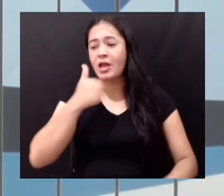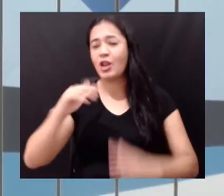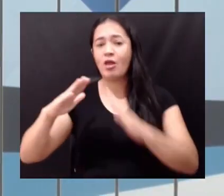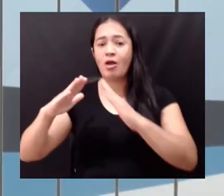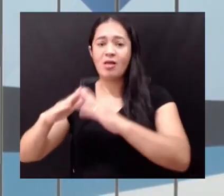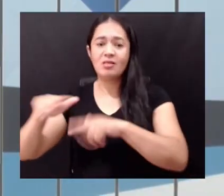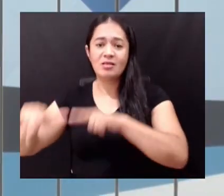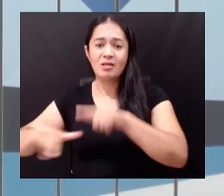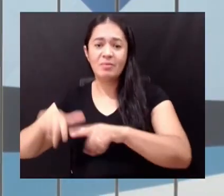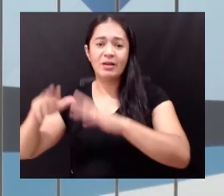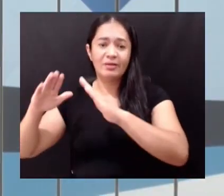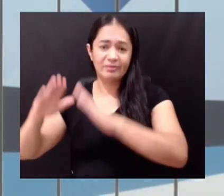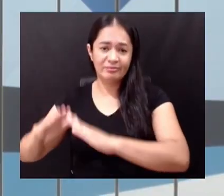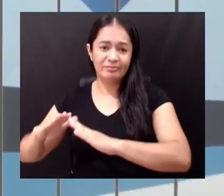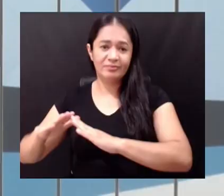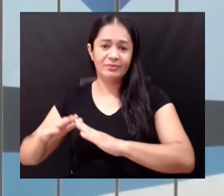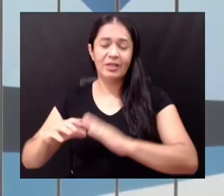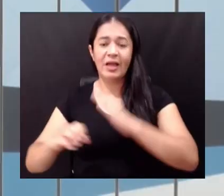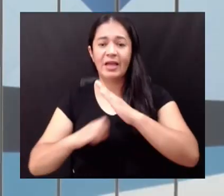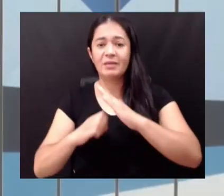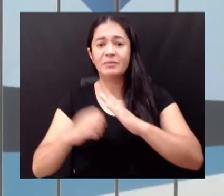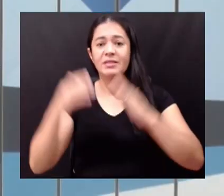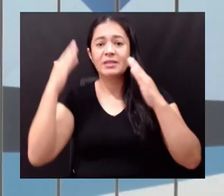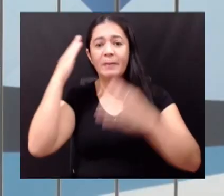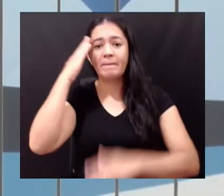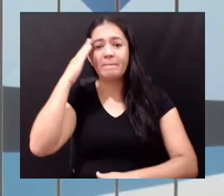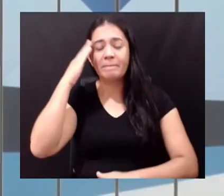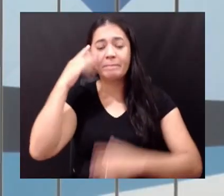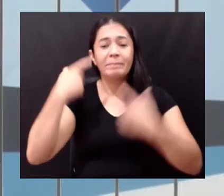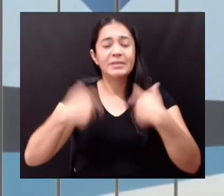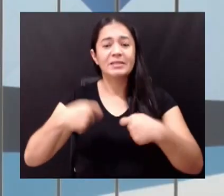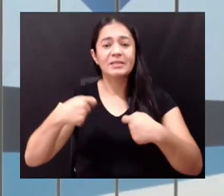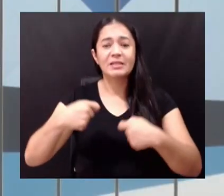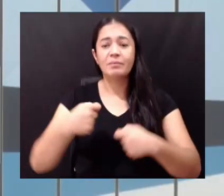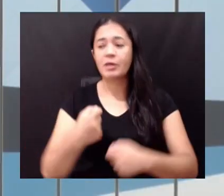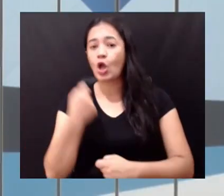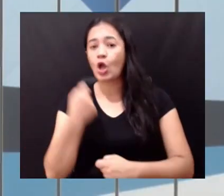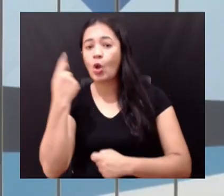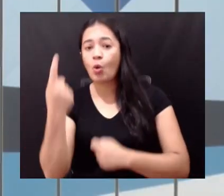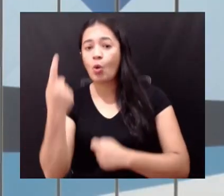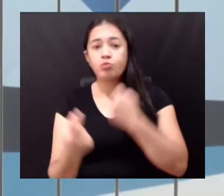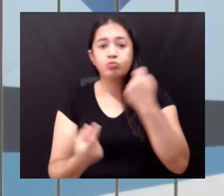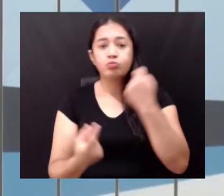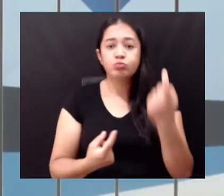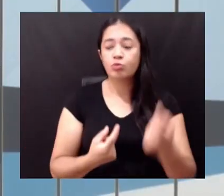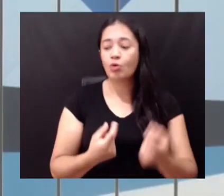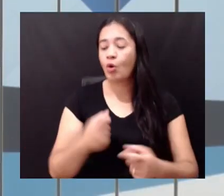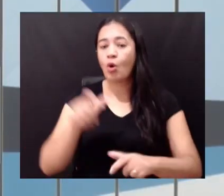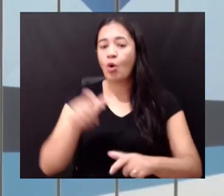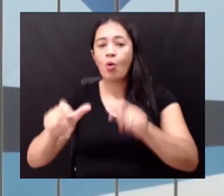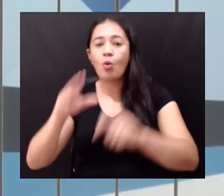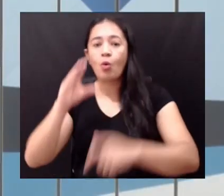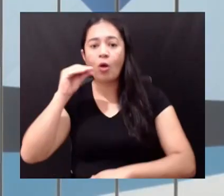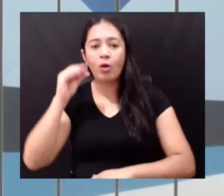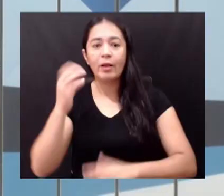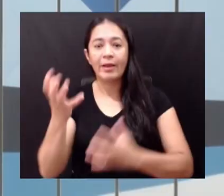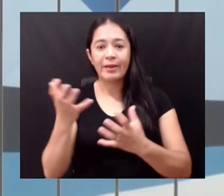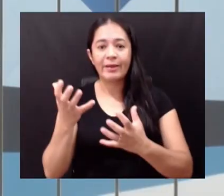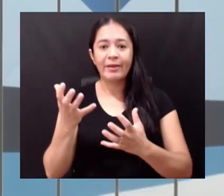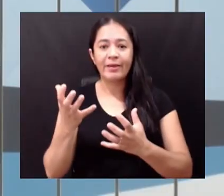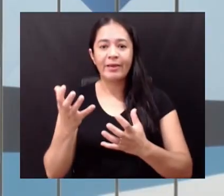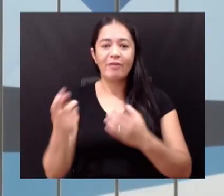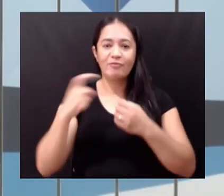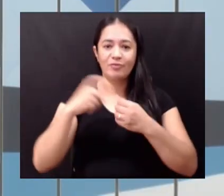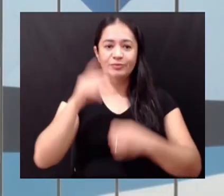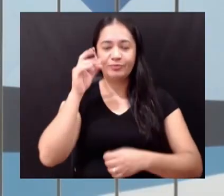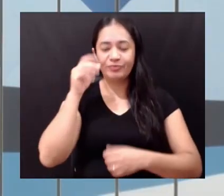precisa entender quem é o seu colaborador, qual é a expectativa desse colaborador e adequar suas estratégias. Então, a empresa conseguindo fazer essa análise, ela faz uma